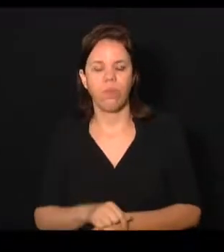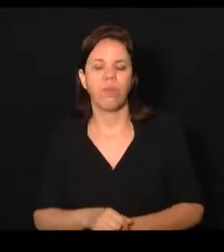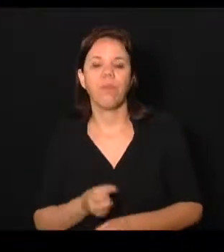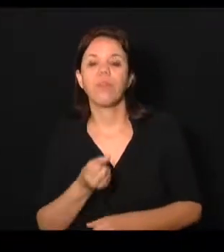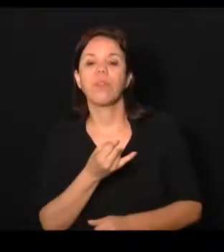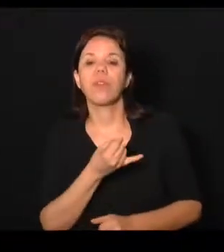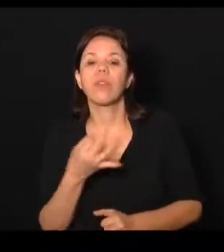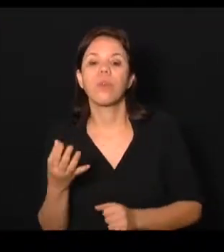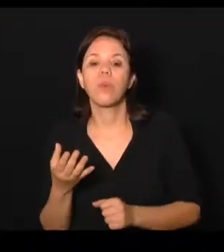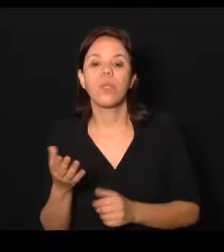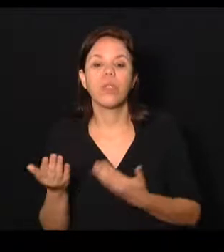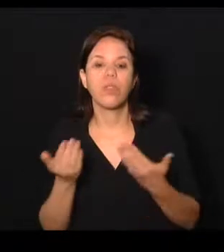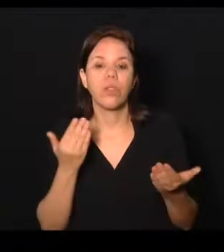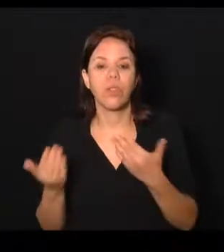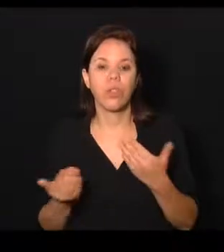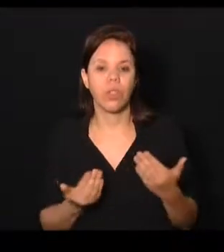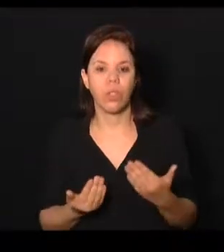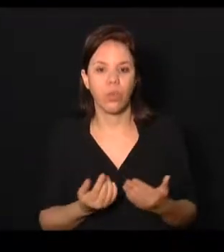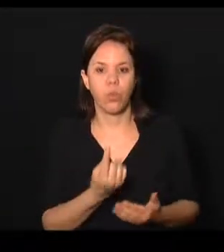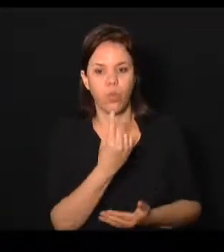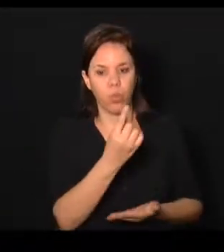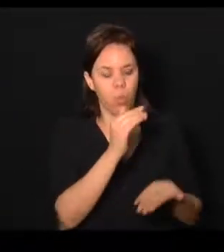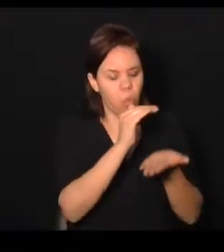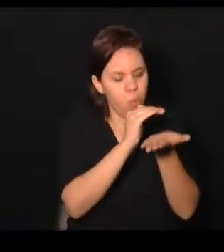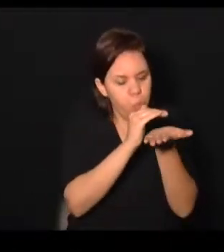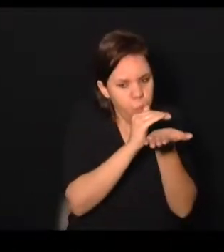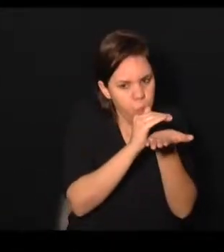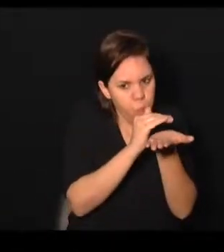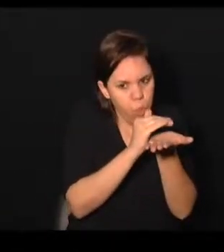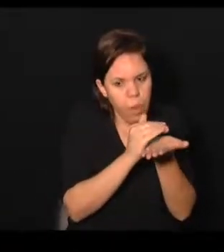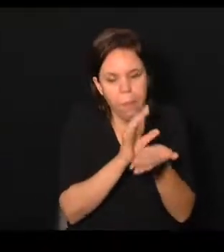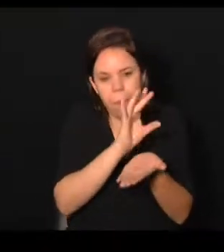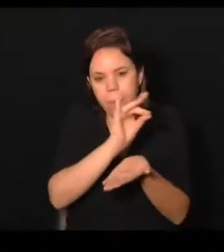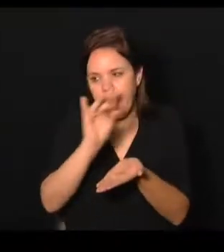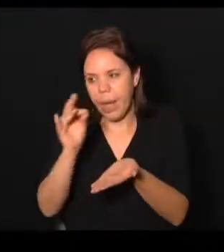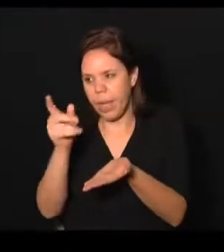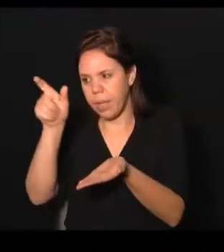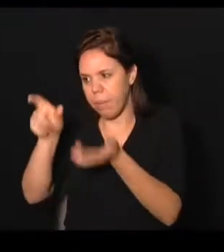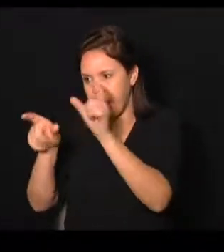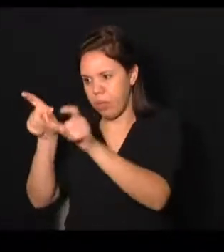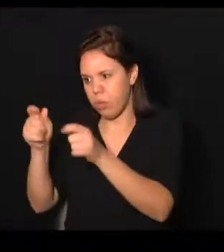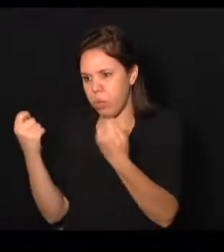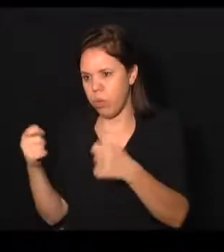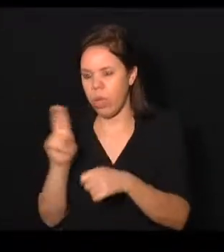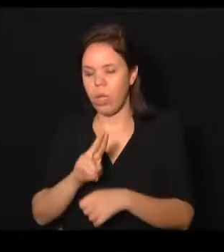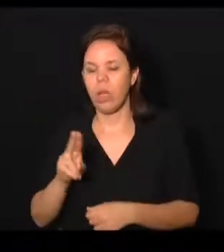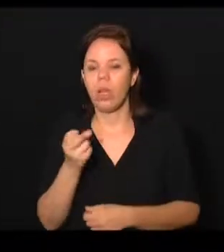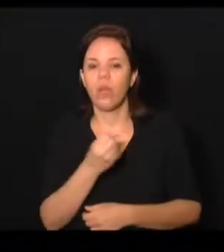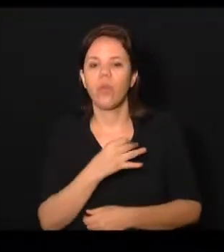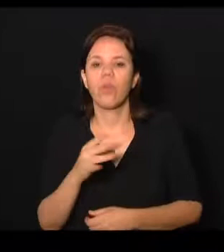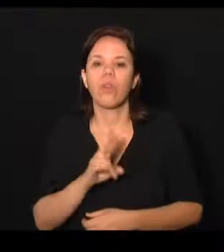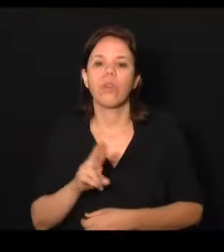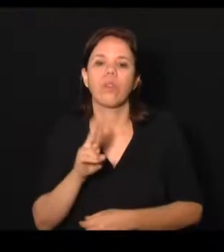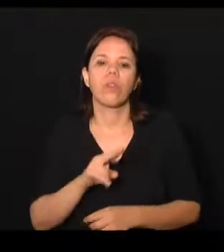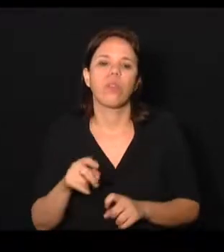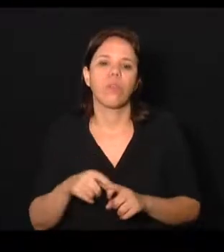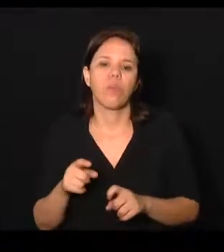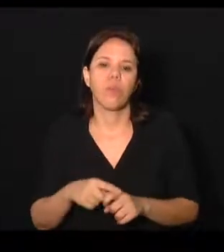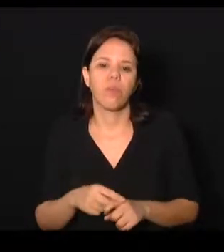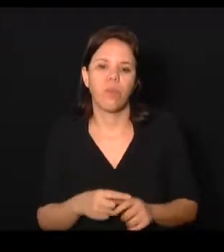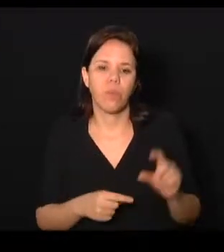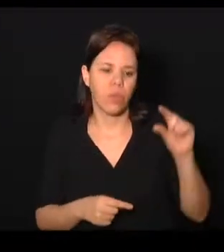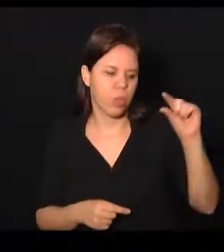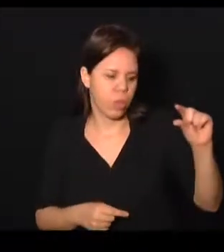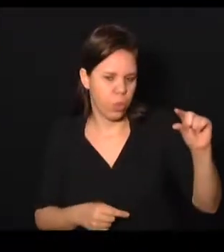um doador, eu gero 1 unidade de plaqueta. A dose médica para a utilização é de